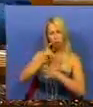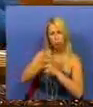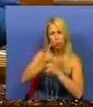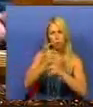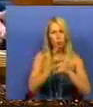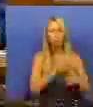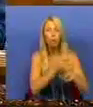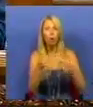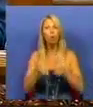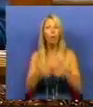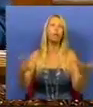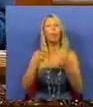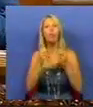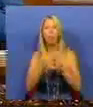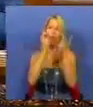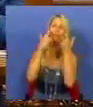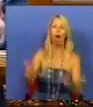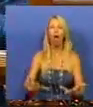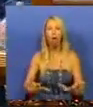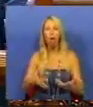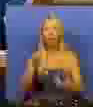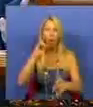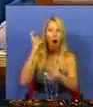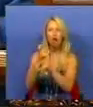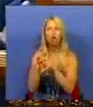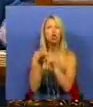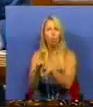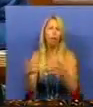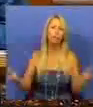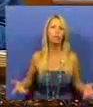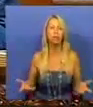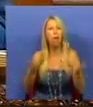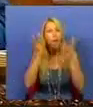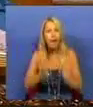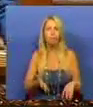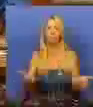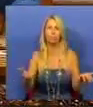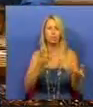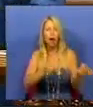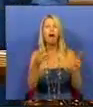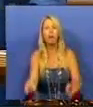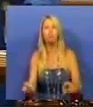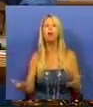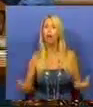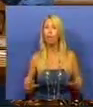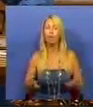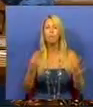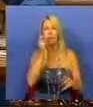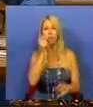problema é das regras da supervisão. Não podia mesmo deixar de concluir que era necessário alterá-las. Mas, senhoras e senhores